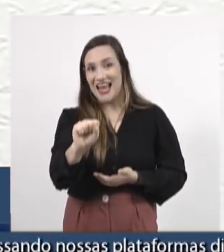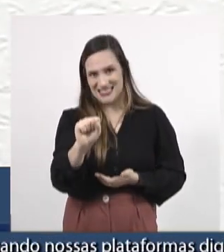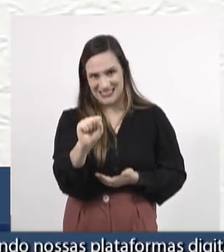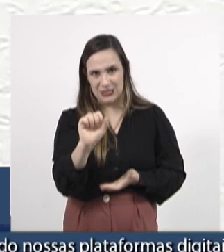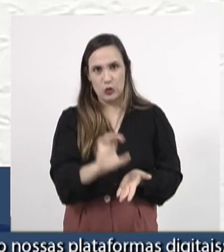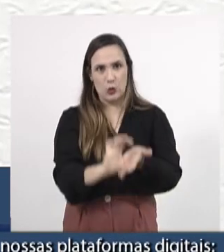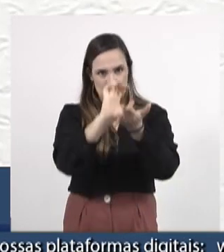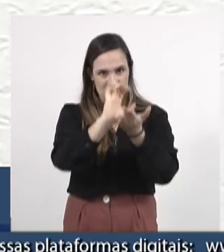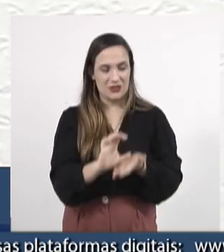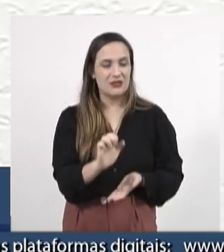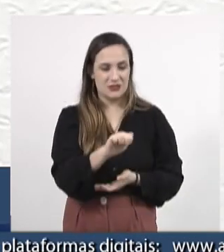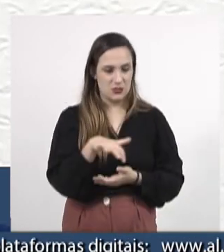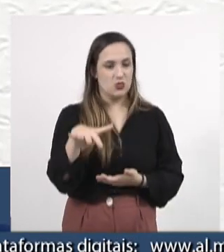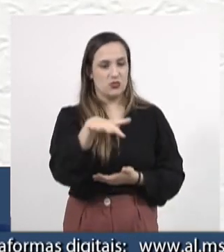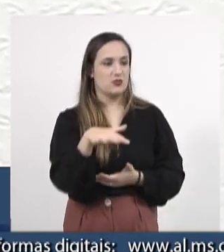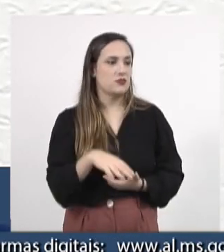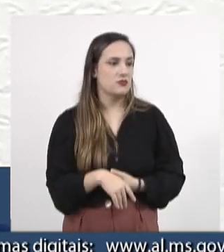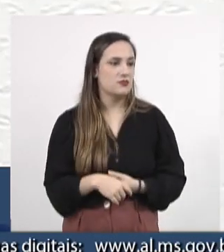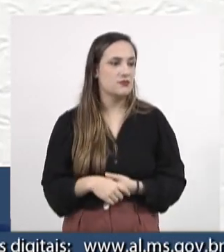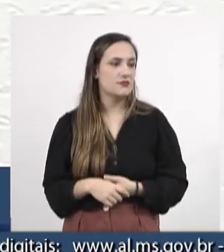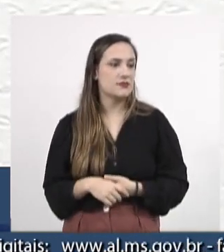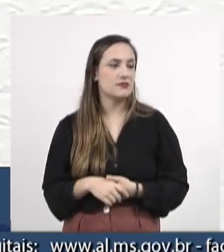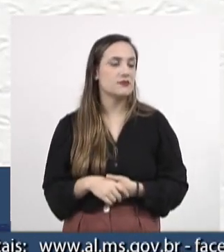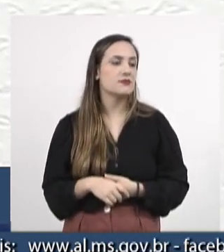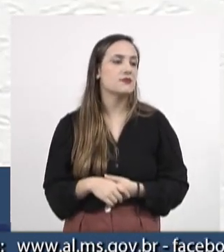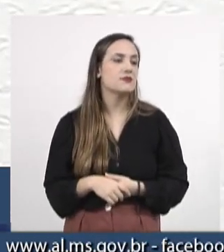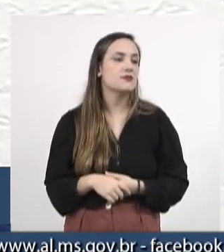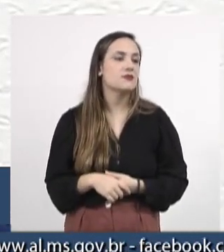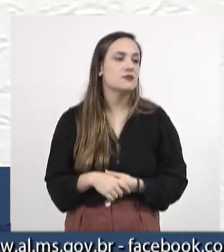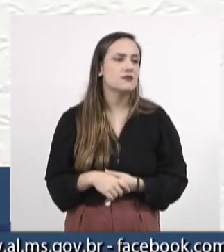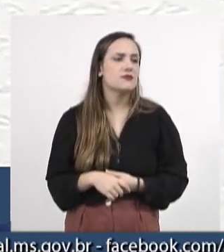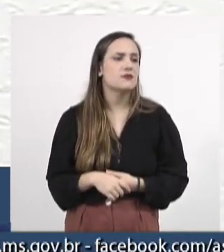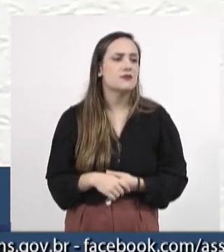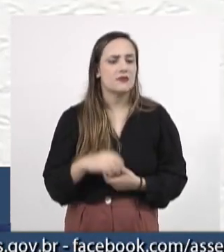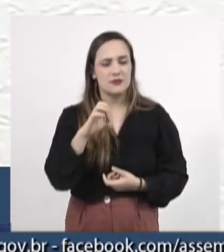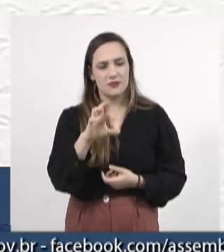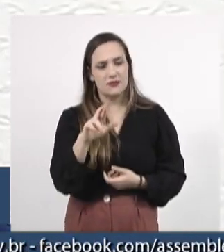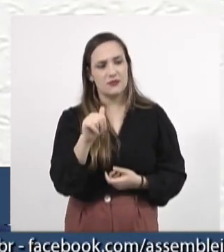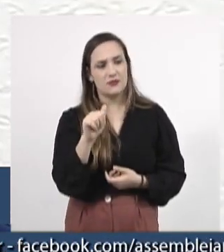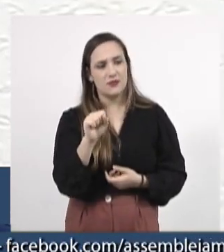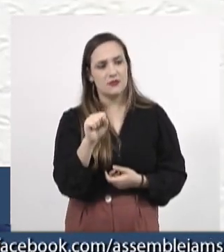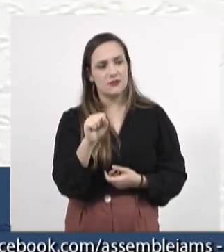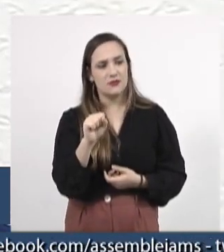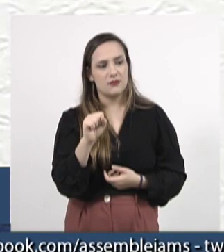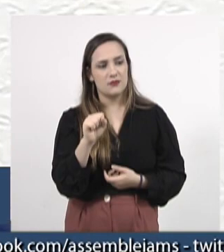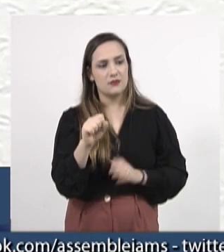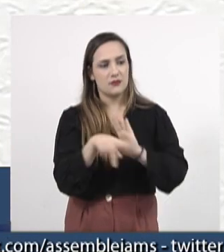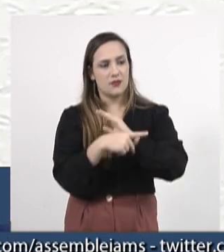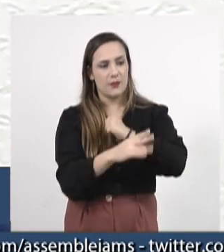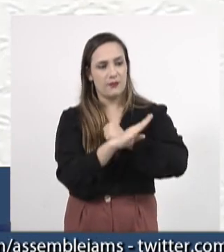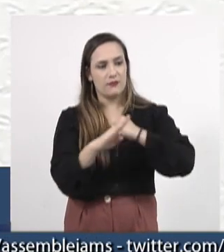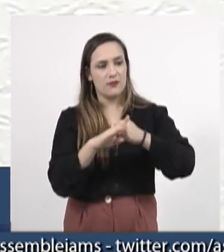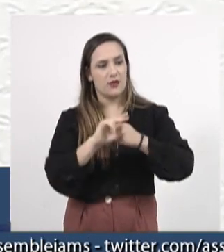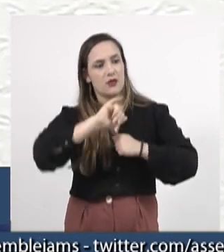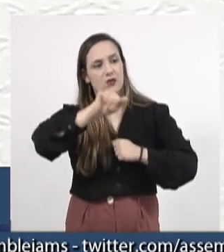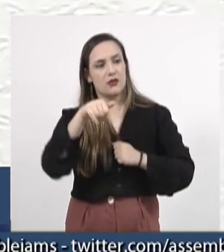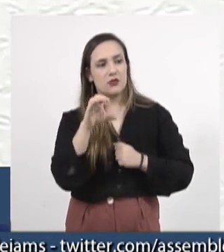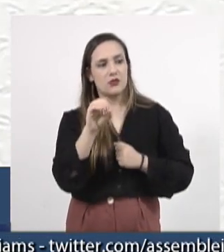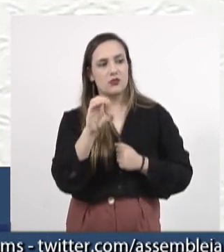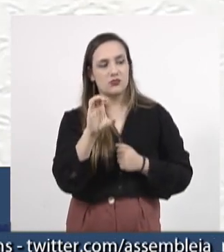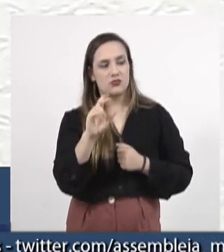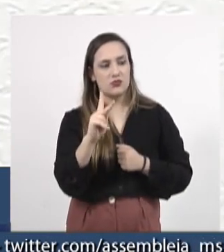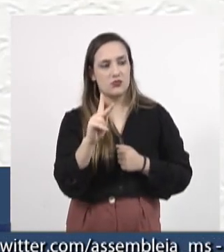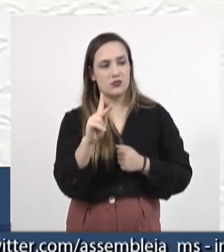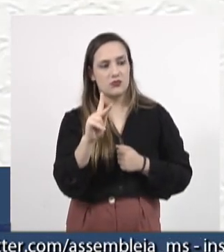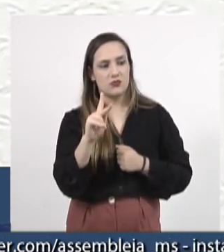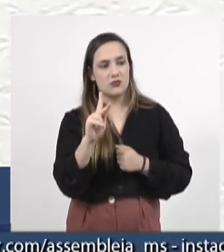lá é uma ocupação, Santa Felicidade, que atende é o CRAS do Jockey Clube, e mandou